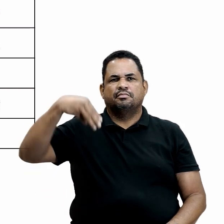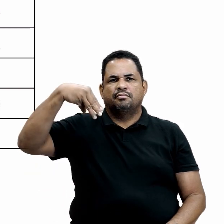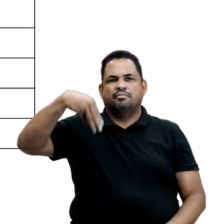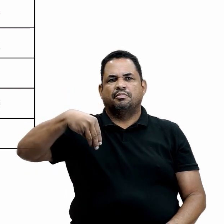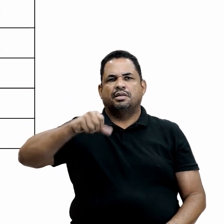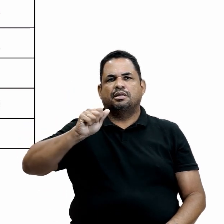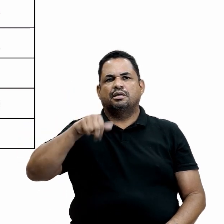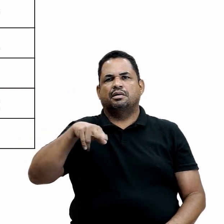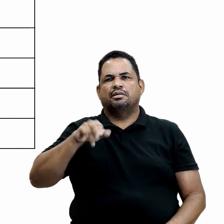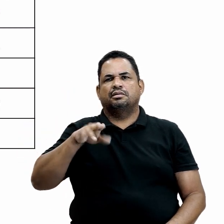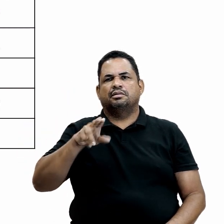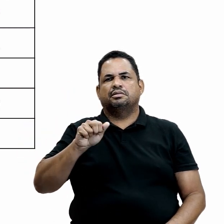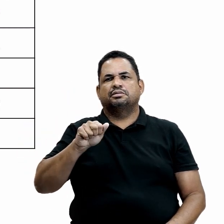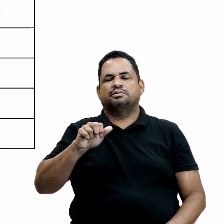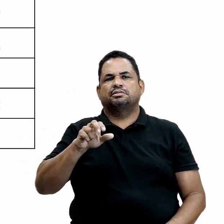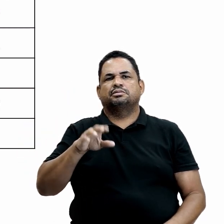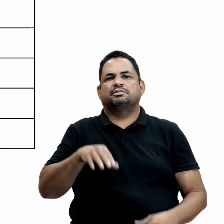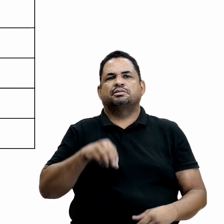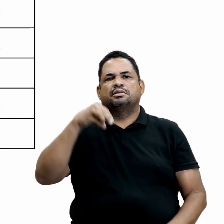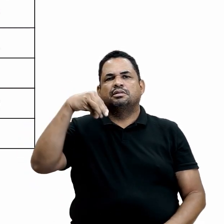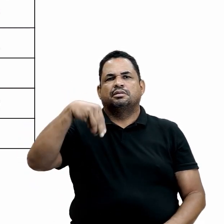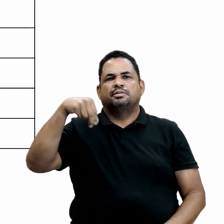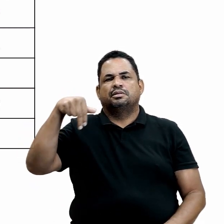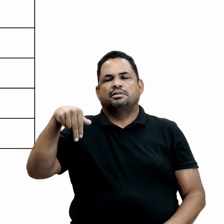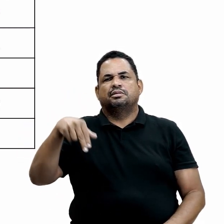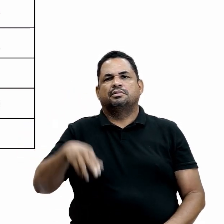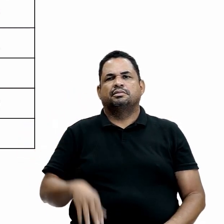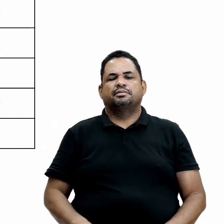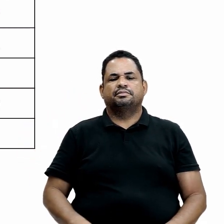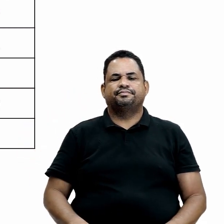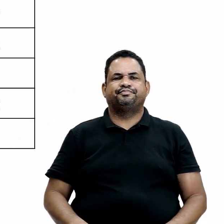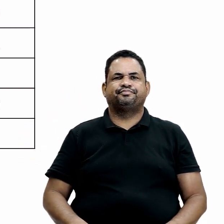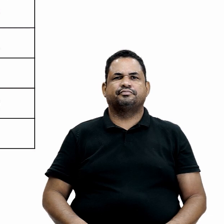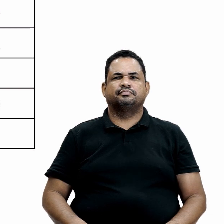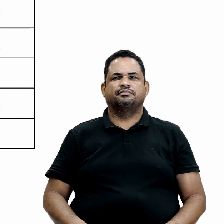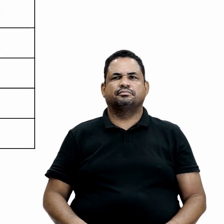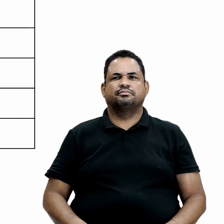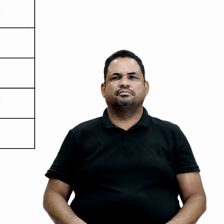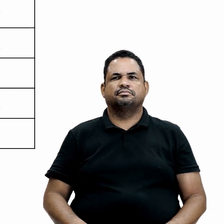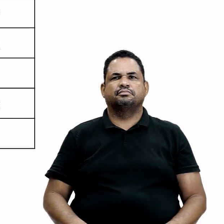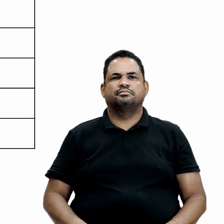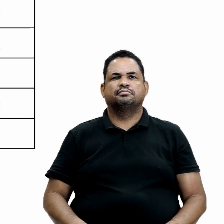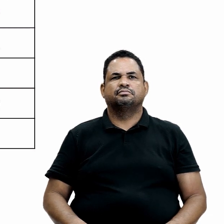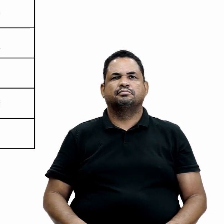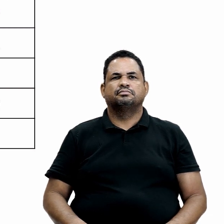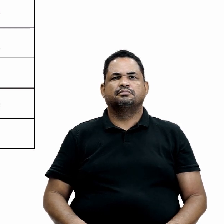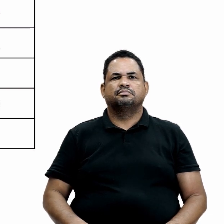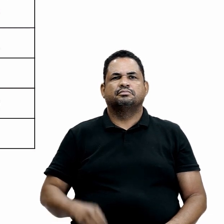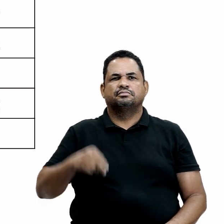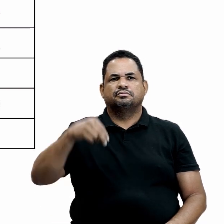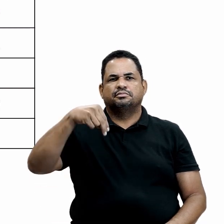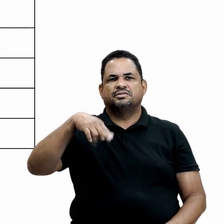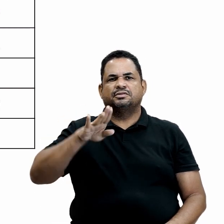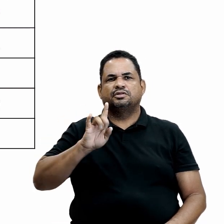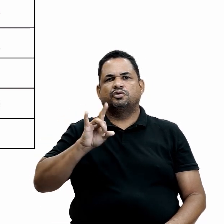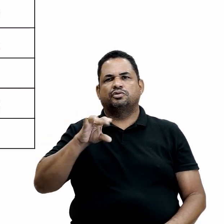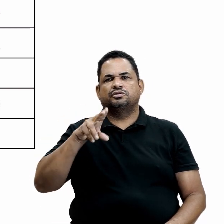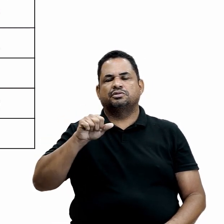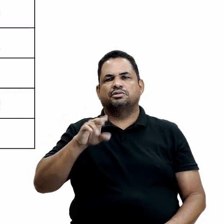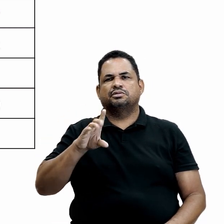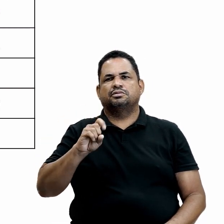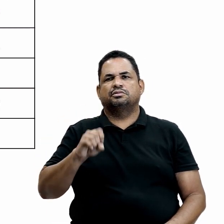Manganês, MN, duas letras, a primeira maiúscula, a segunda minúscula. Nitrogênio,